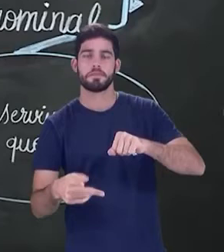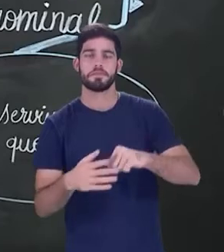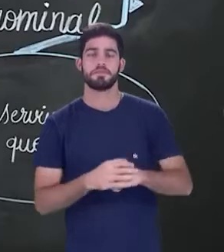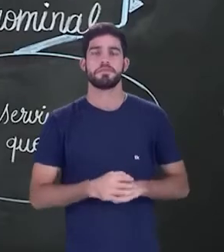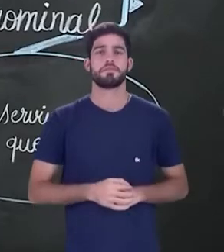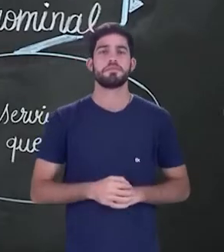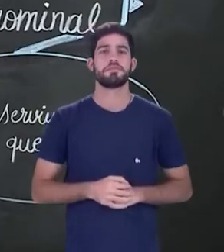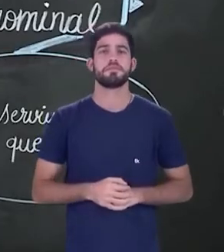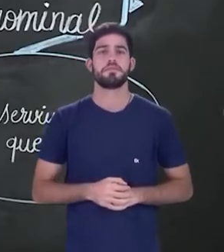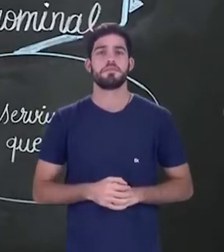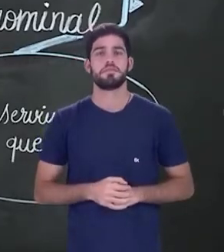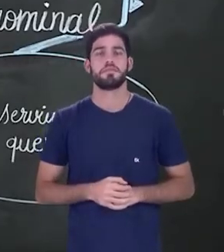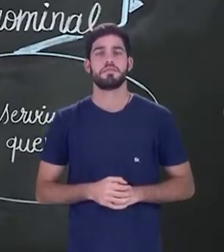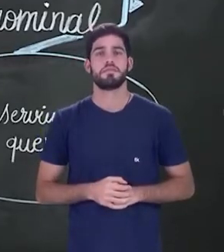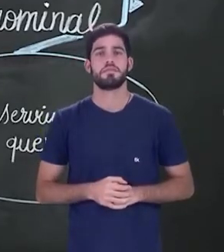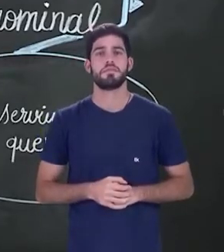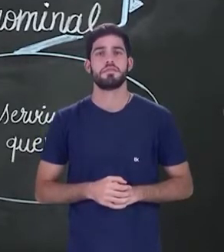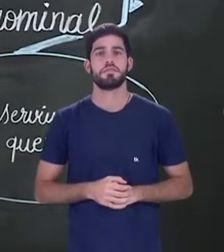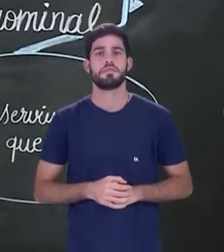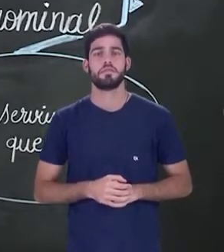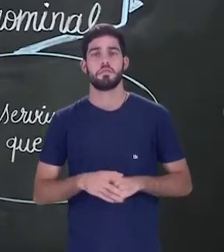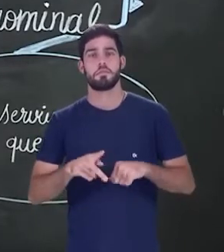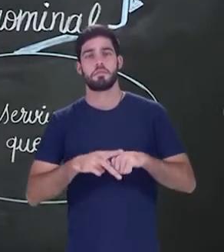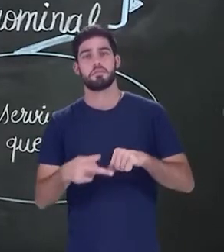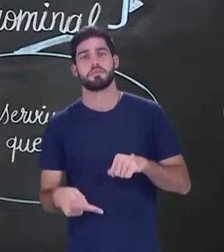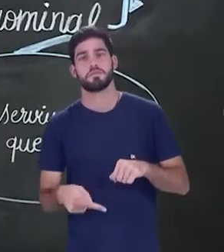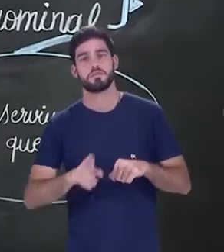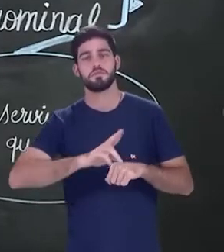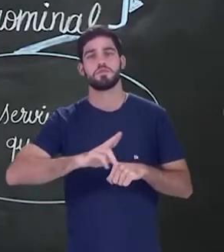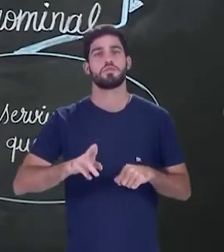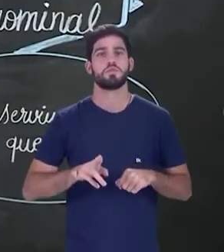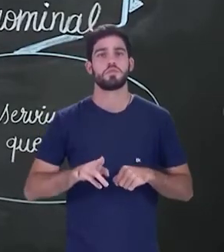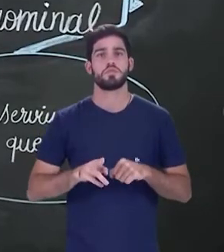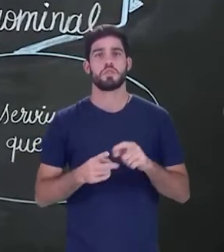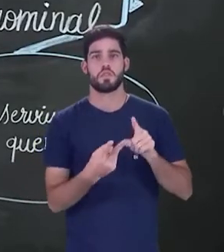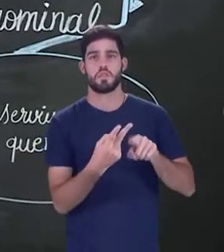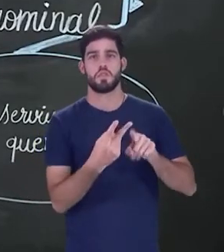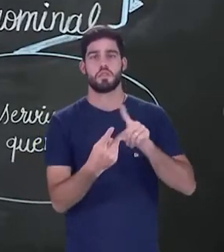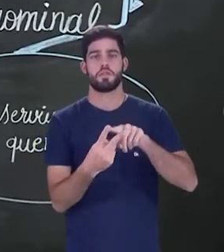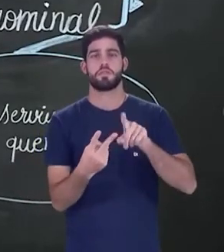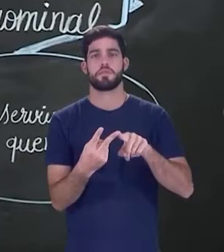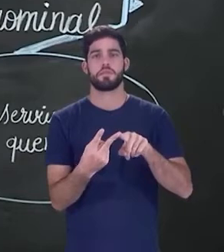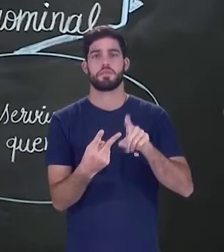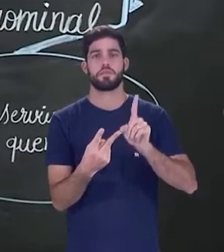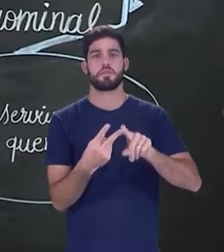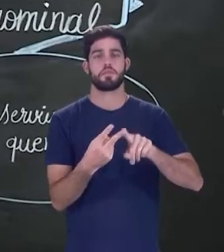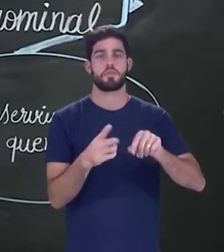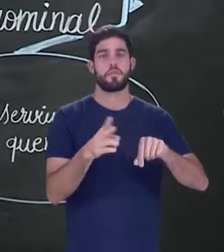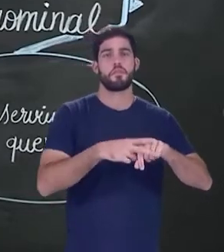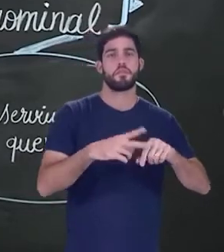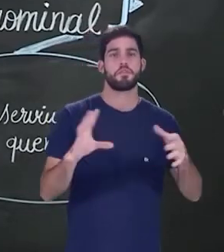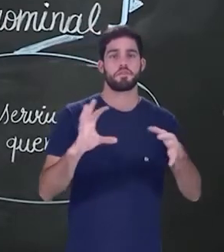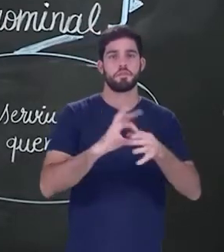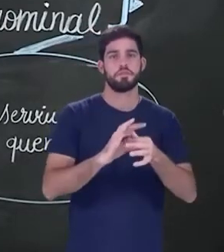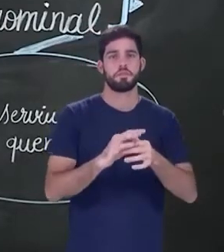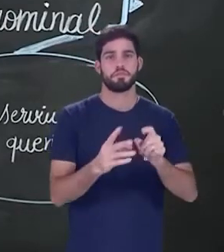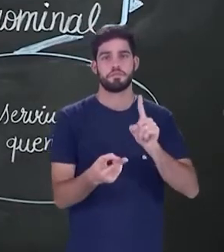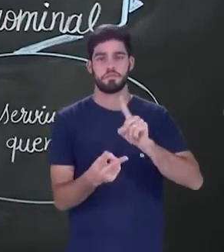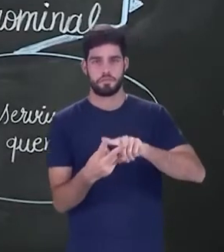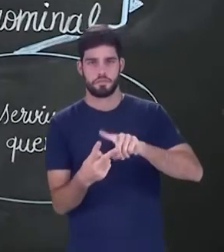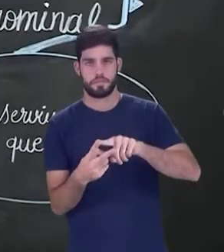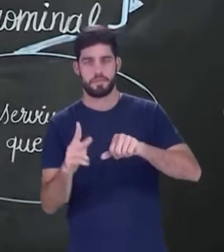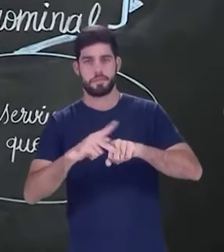predicativo. Então, o predicado nominal é formado por dois elementos, um verbo de ligação e